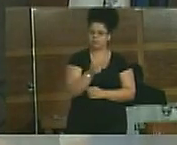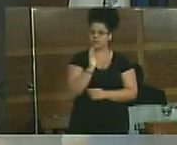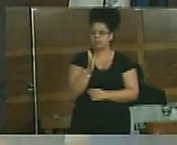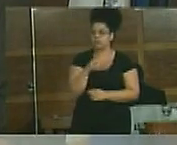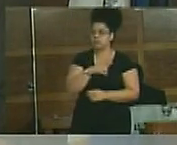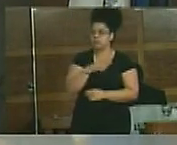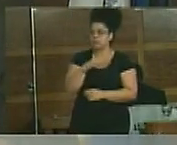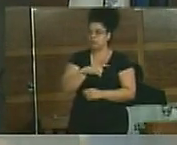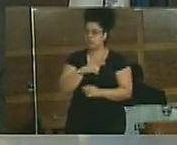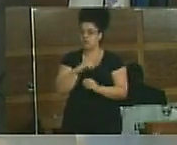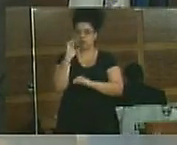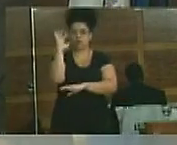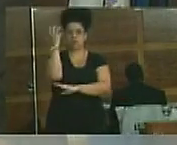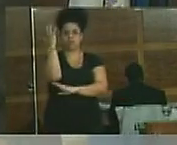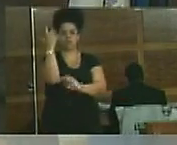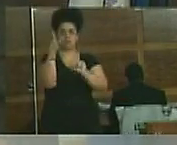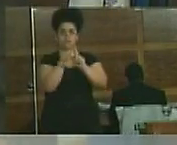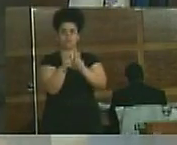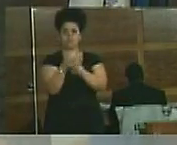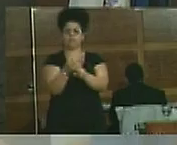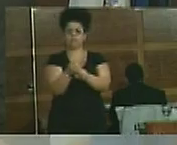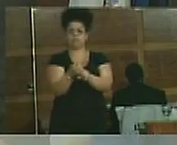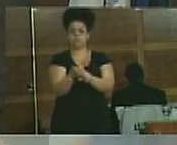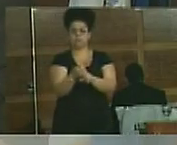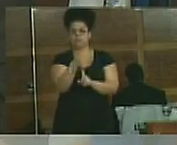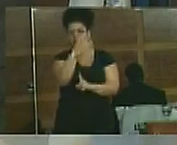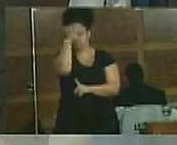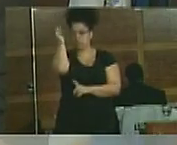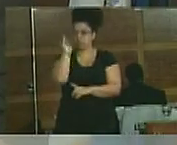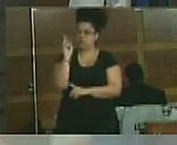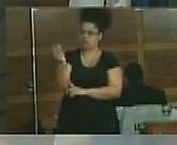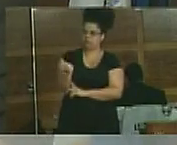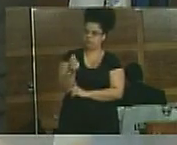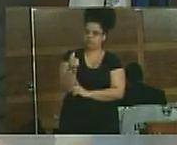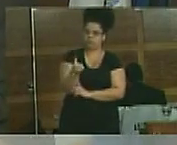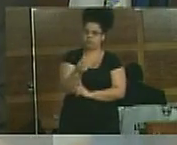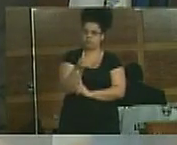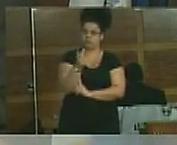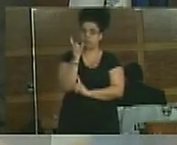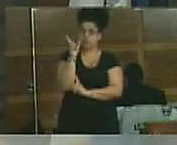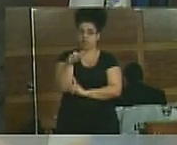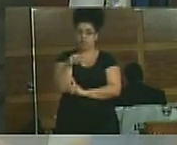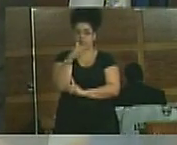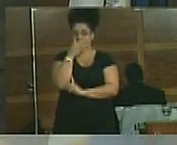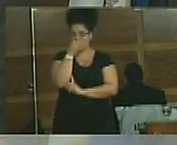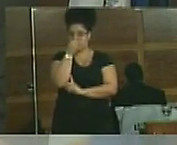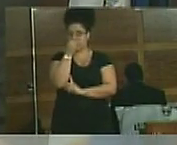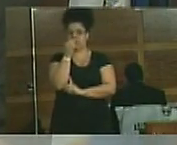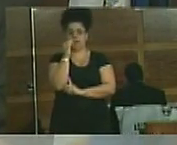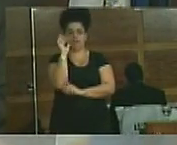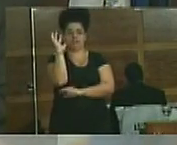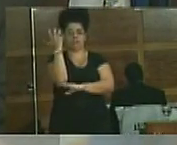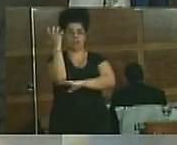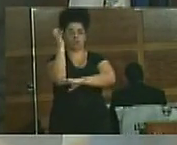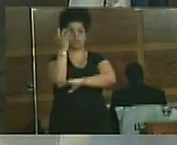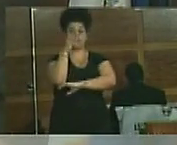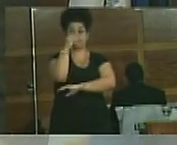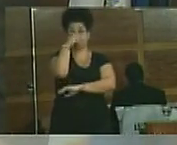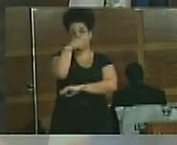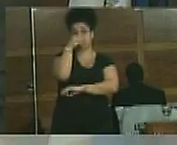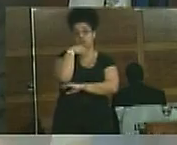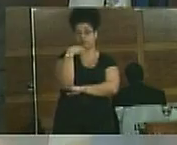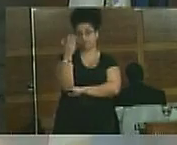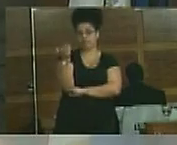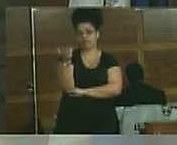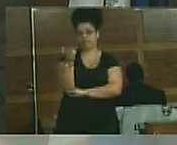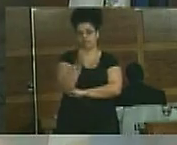de amêndoa que foi plantado há muito tempo. Sabemos que pé de amêndoa é uma árvore fraca. Hoje, a erva